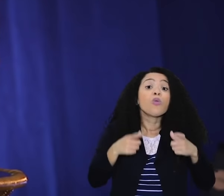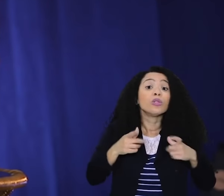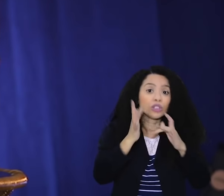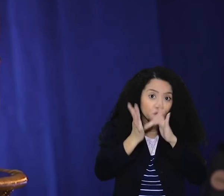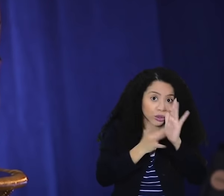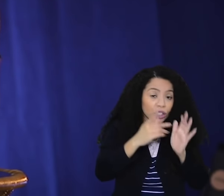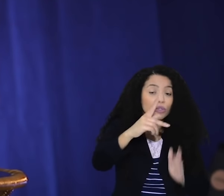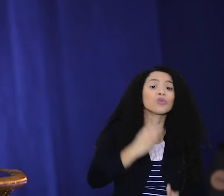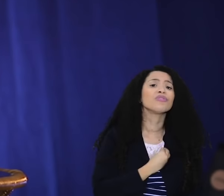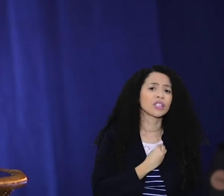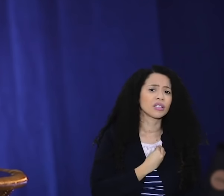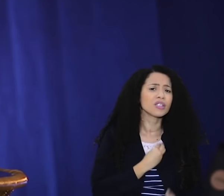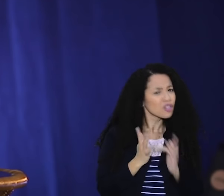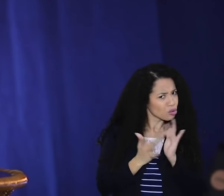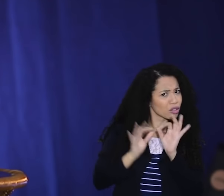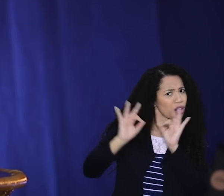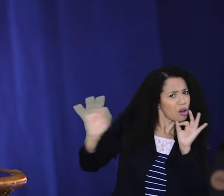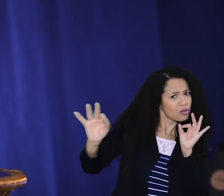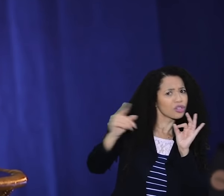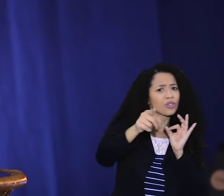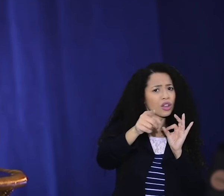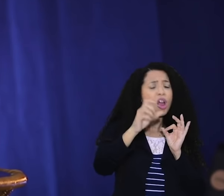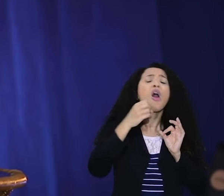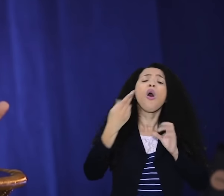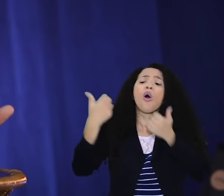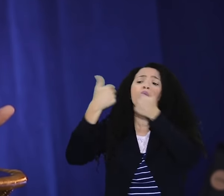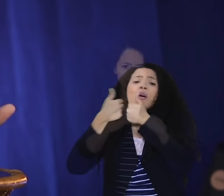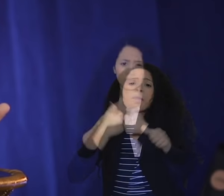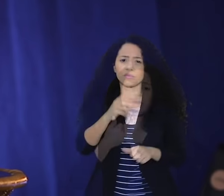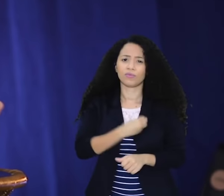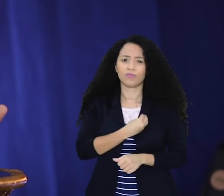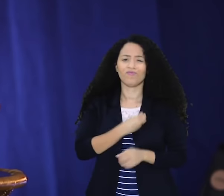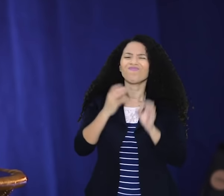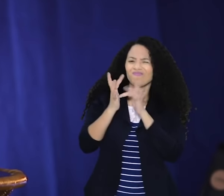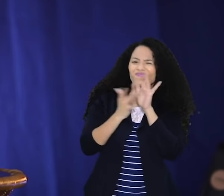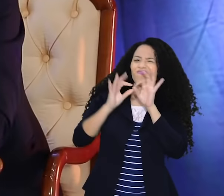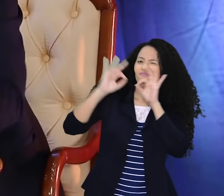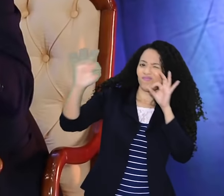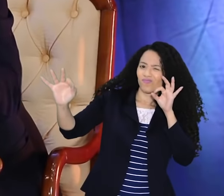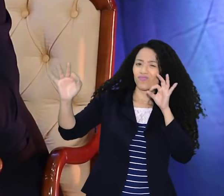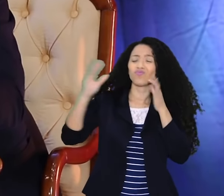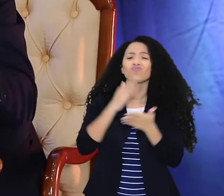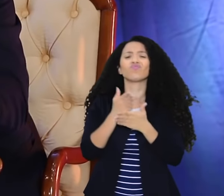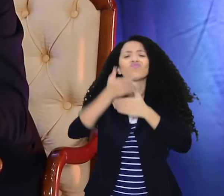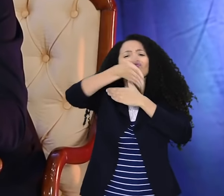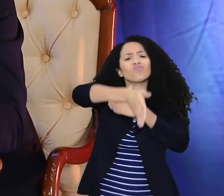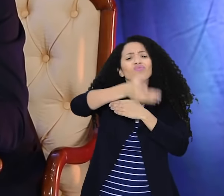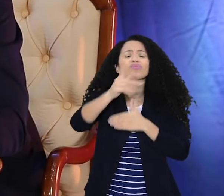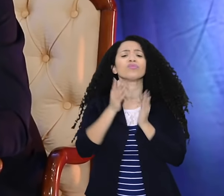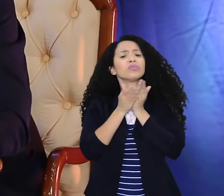sua vida. Ele está longe de você ou está perto? Ele está fora do seu barco ou está dentro do seu barco? Ele pertence,